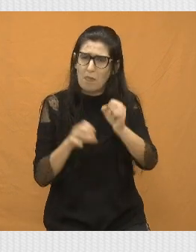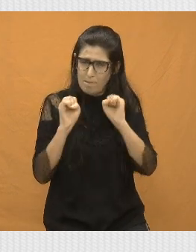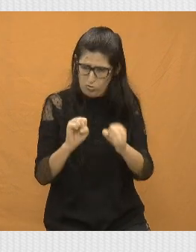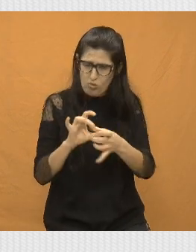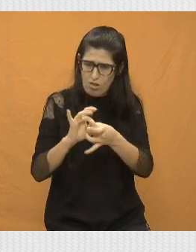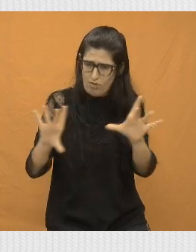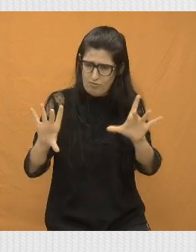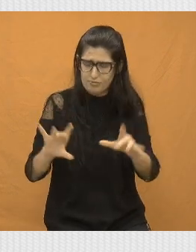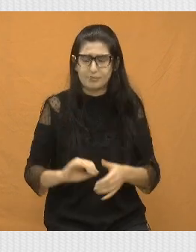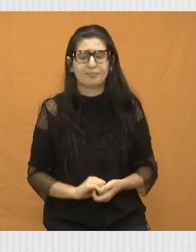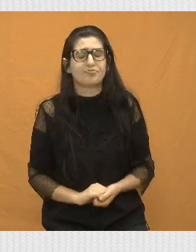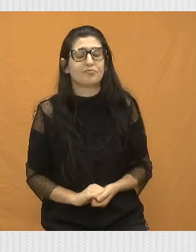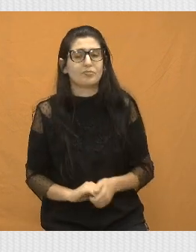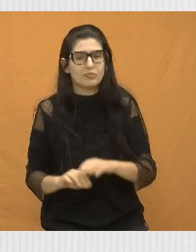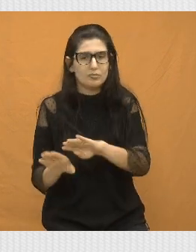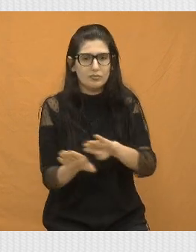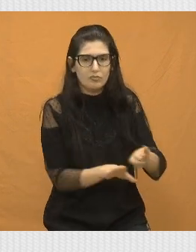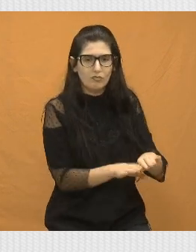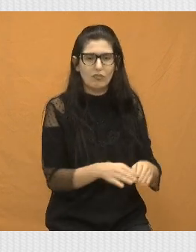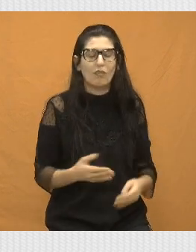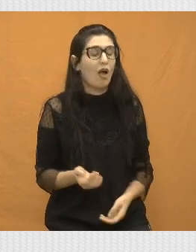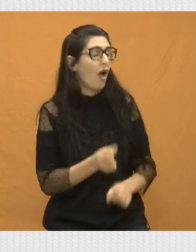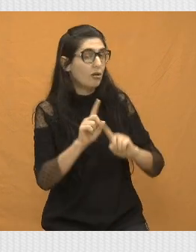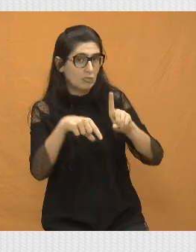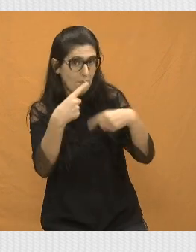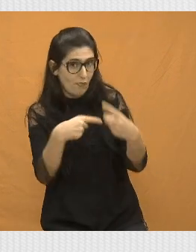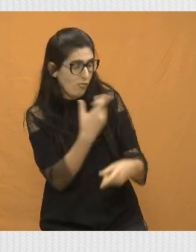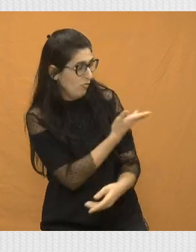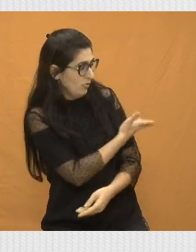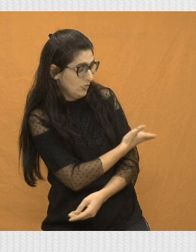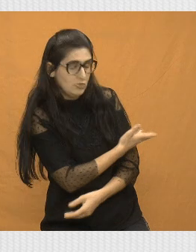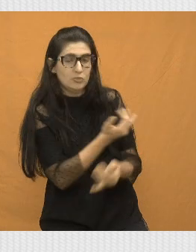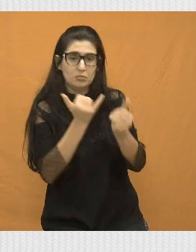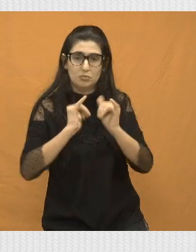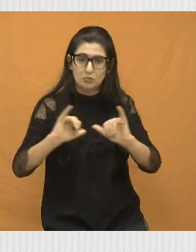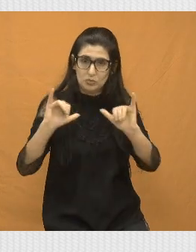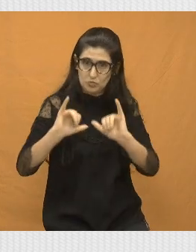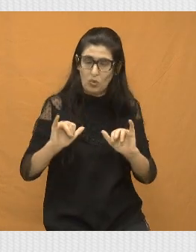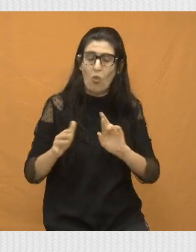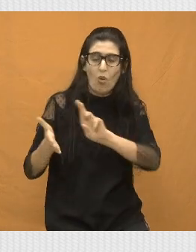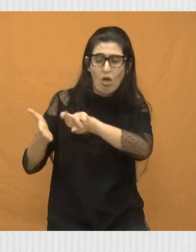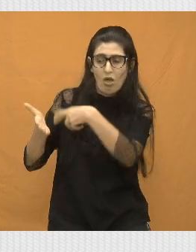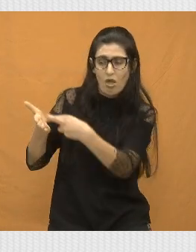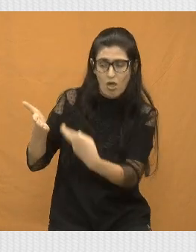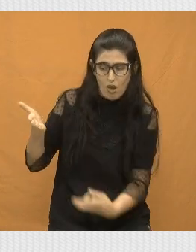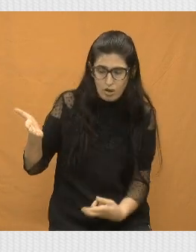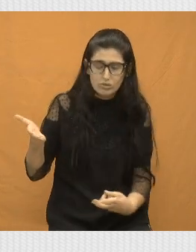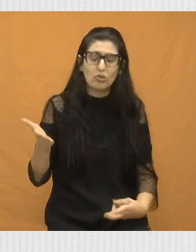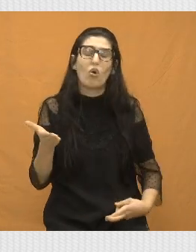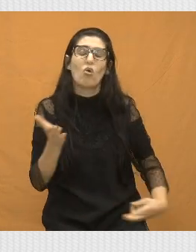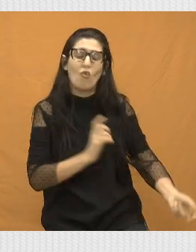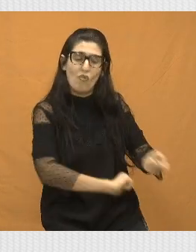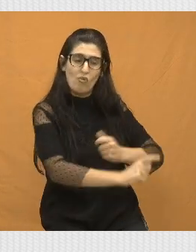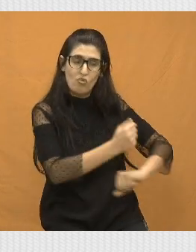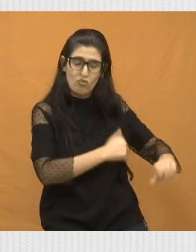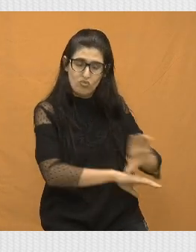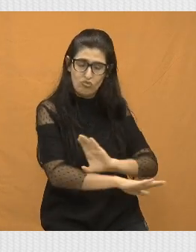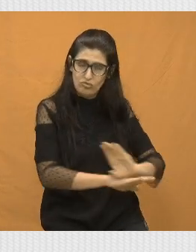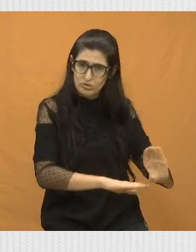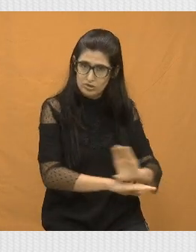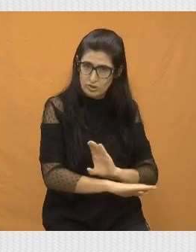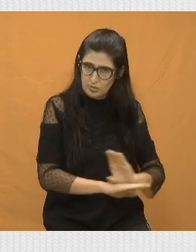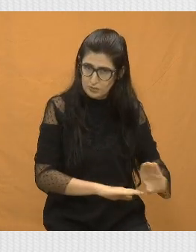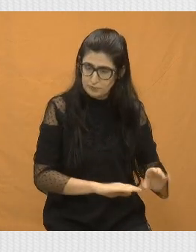E, por fim, quando você abrir as publicações, vocês vão ter aqui relatório de gestão fiscal e